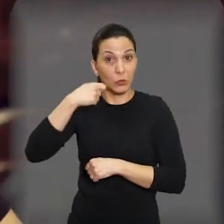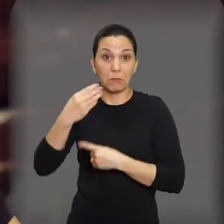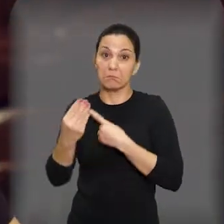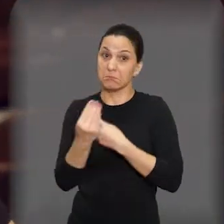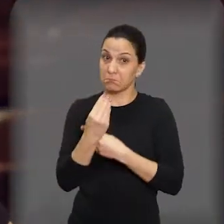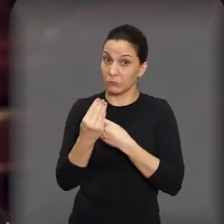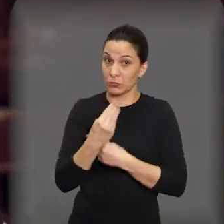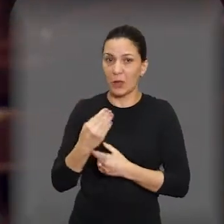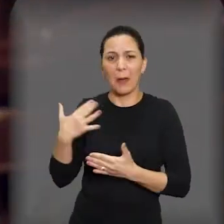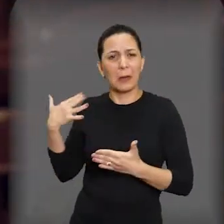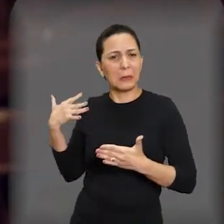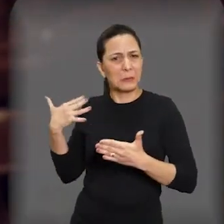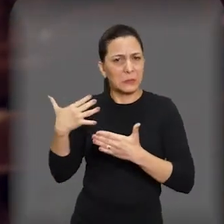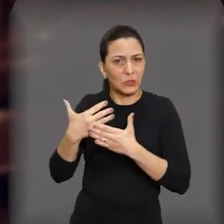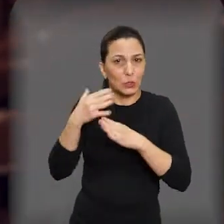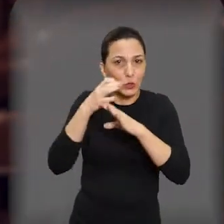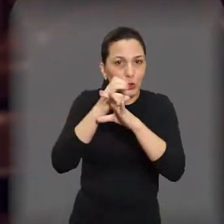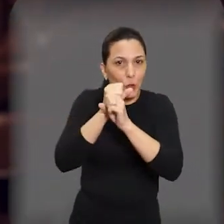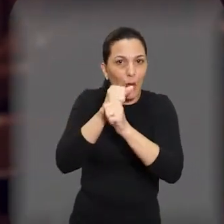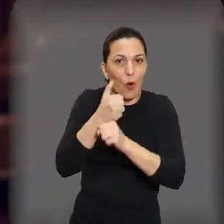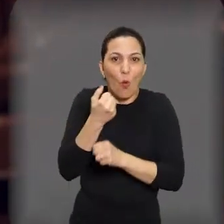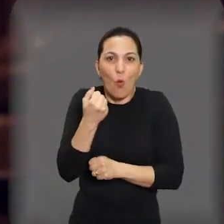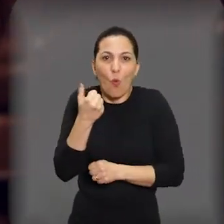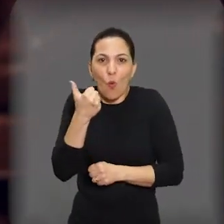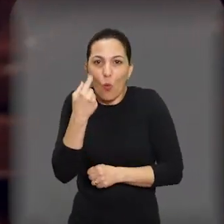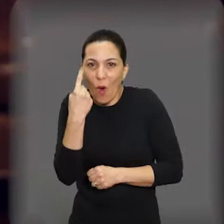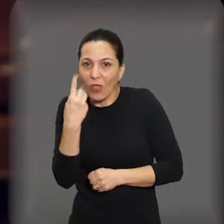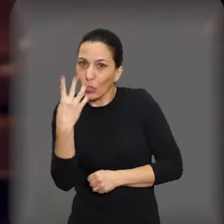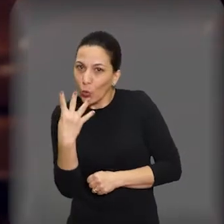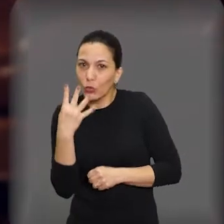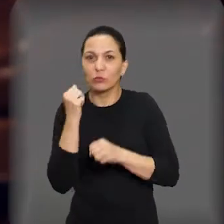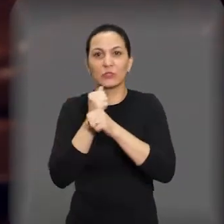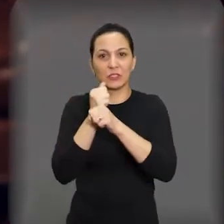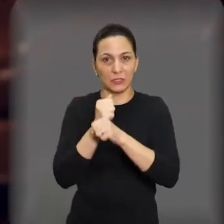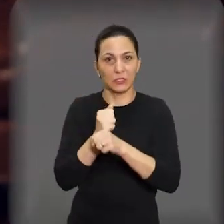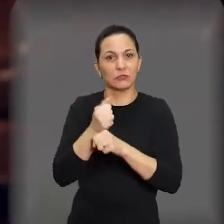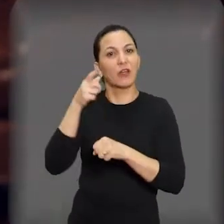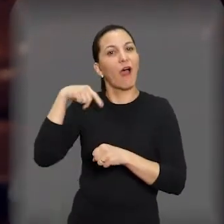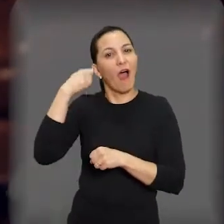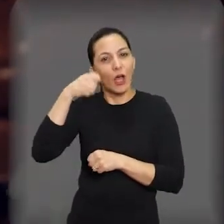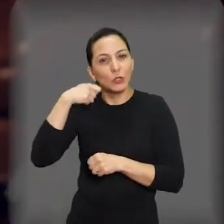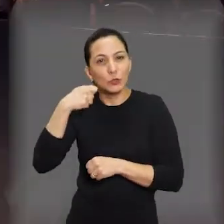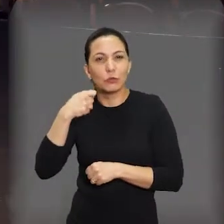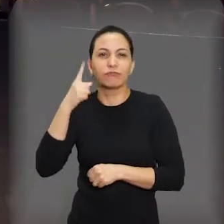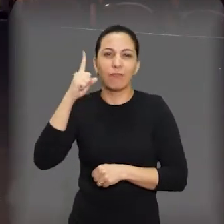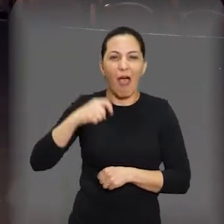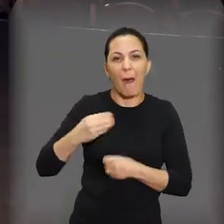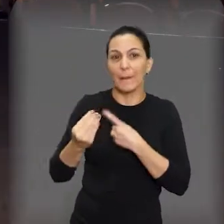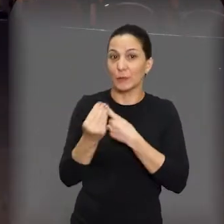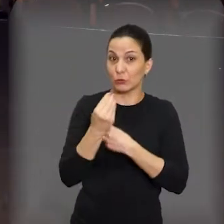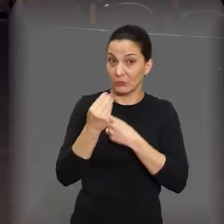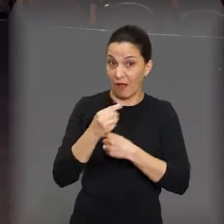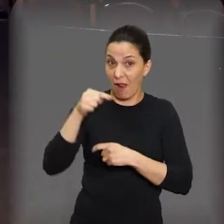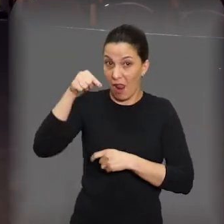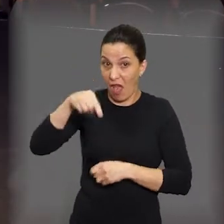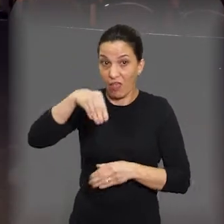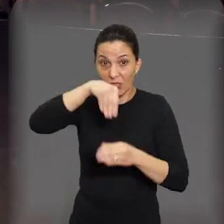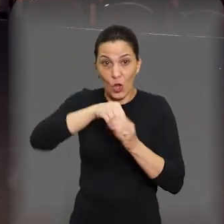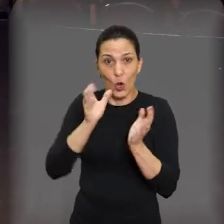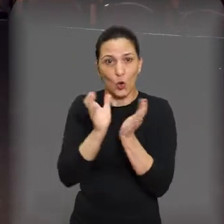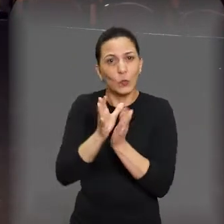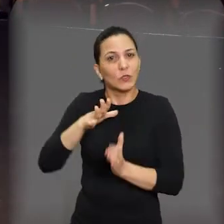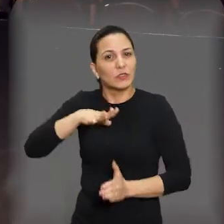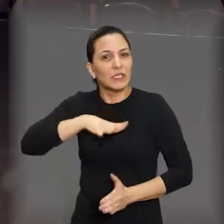Atualmente eu vivo de arte, mas não só atualmente, como há 14 anos eu trabalho com isso de maneira profissional. Isso, 14 anos numa